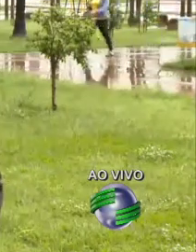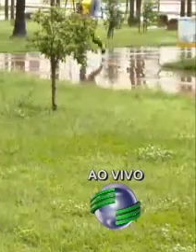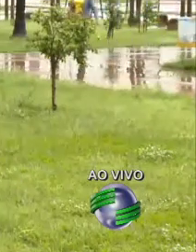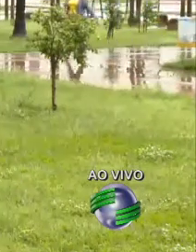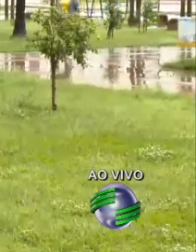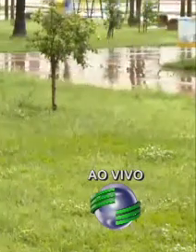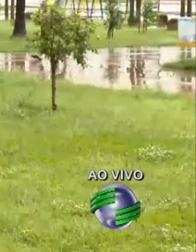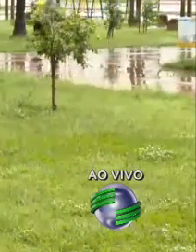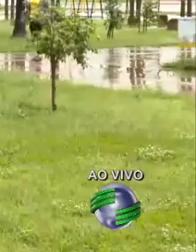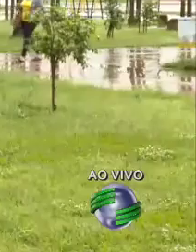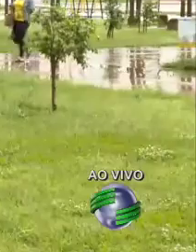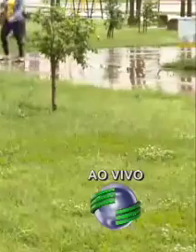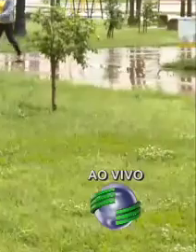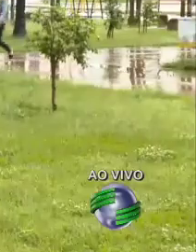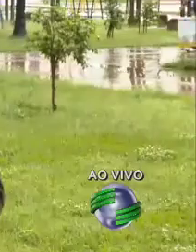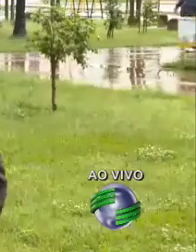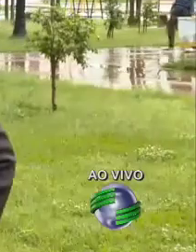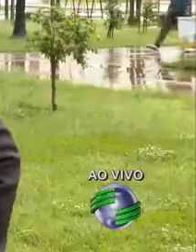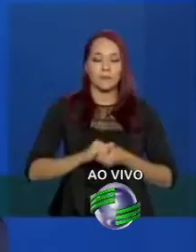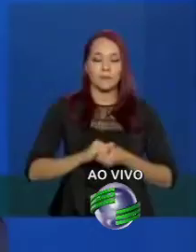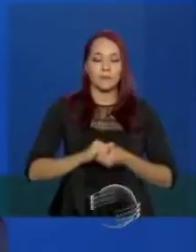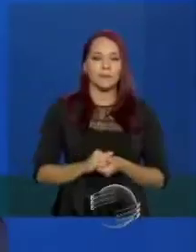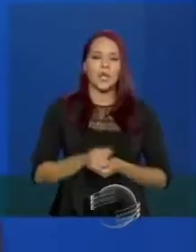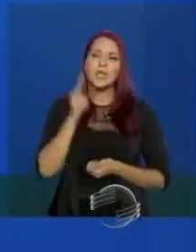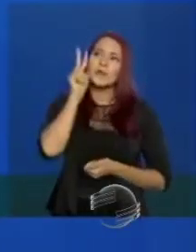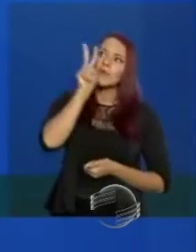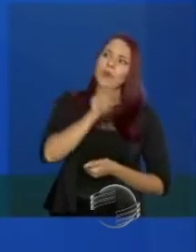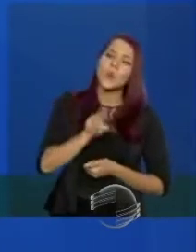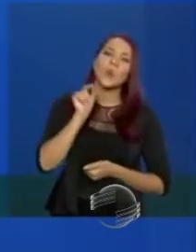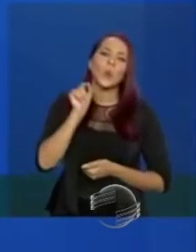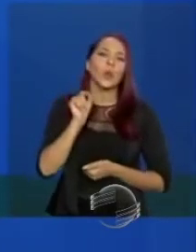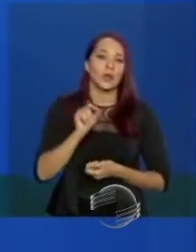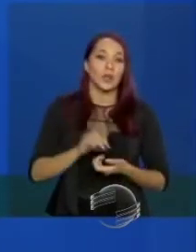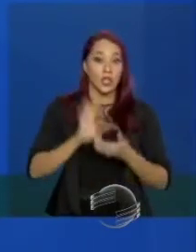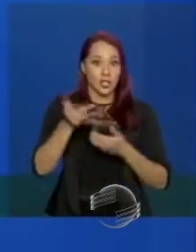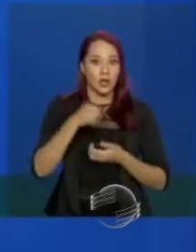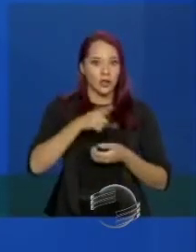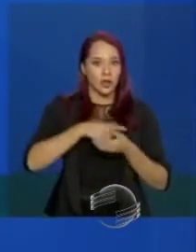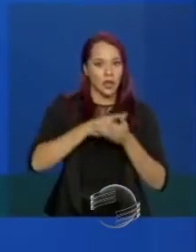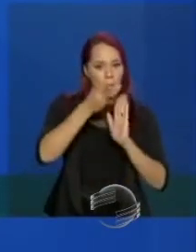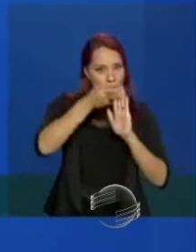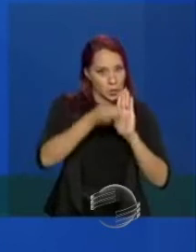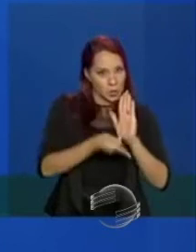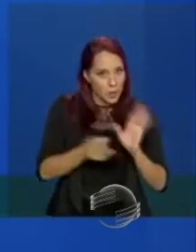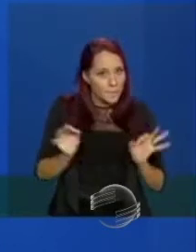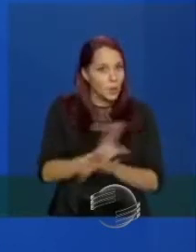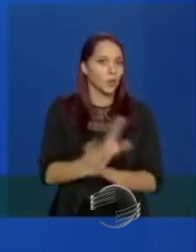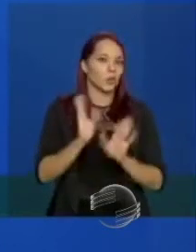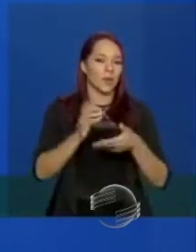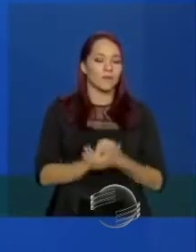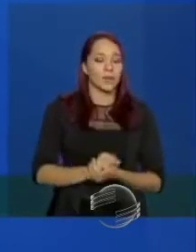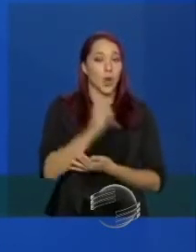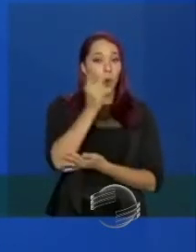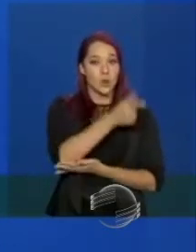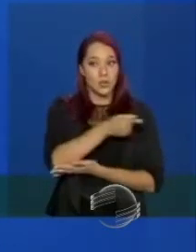trecho do ministro falando sobre isso. A gente hoje já tem uma matriz pronta. Daqui a uma